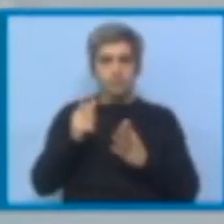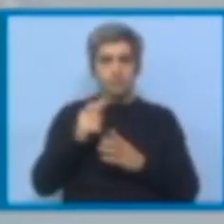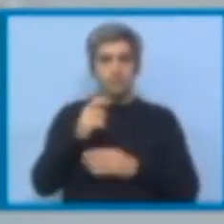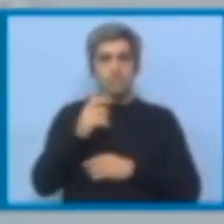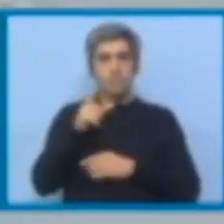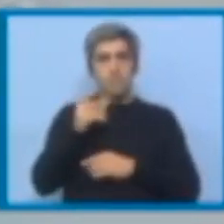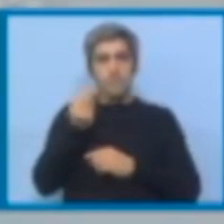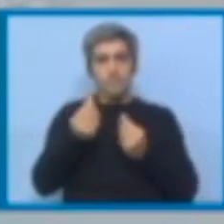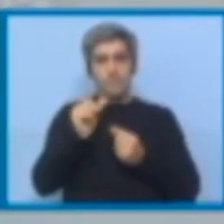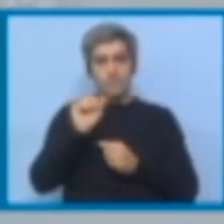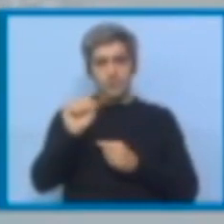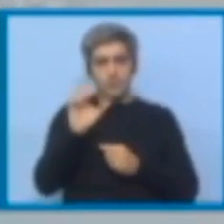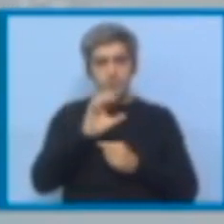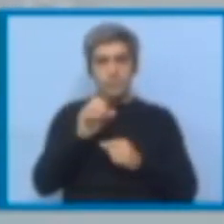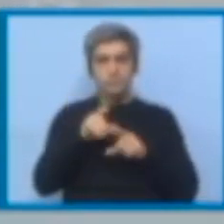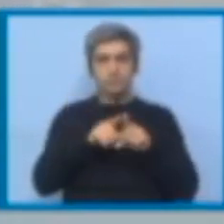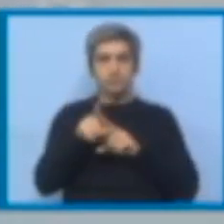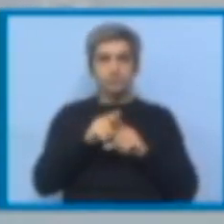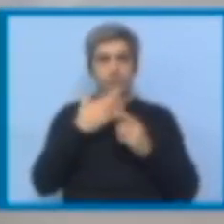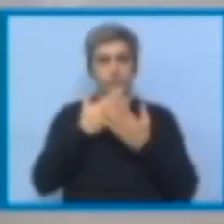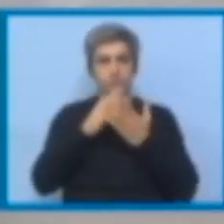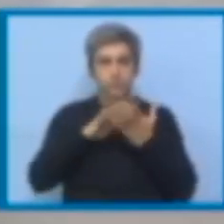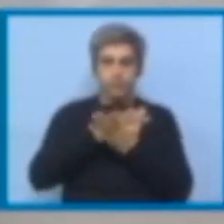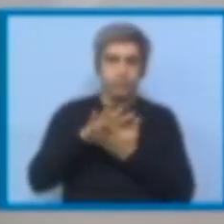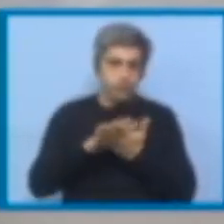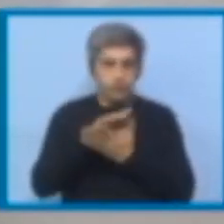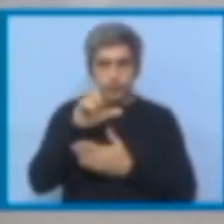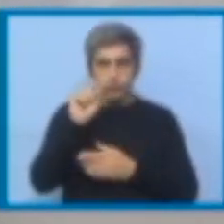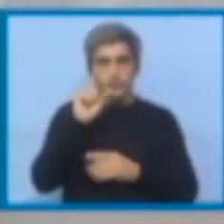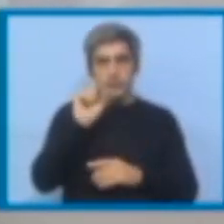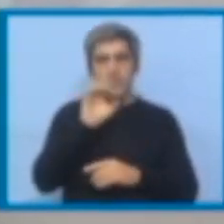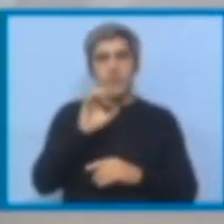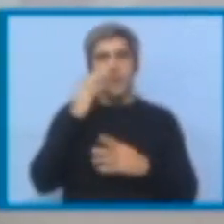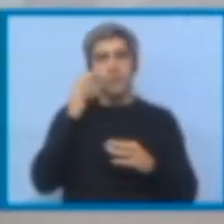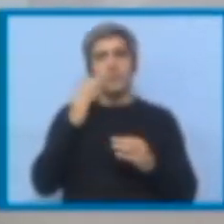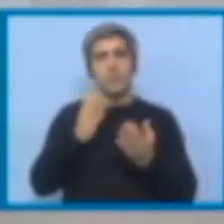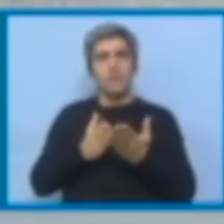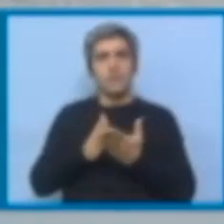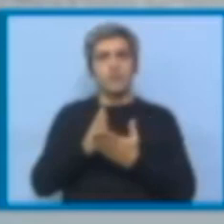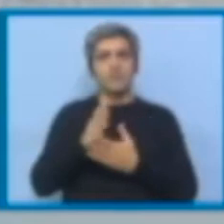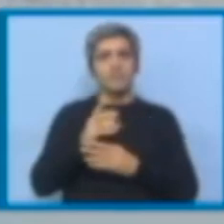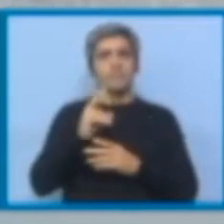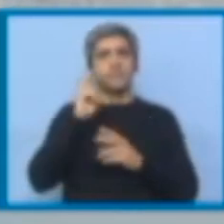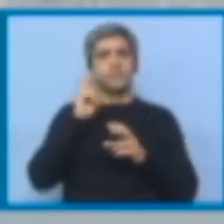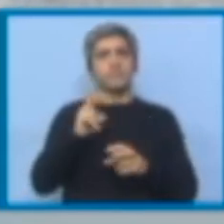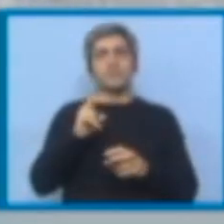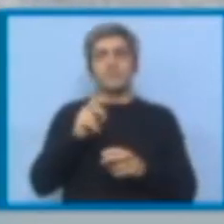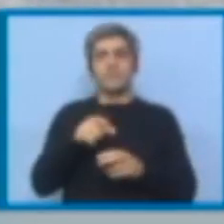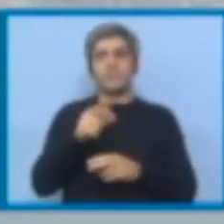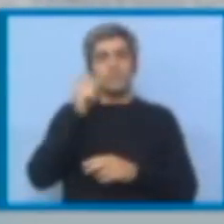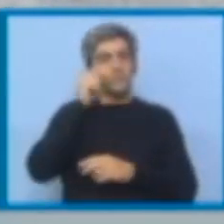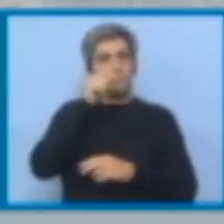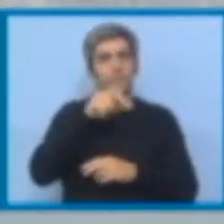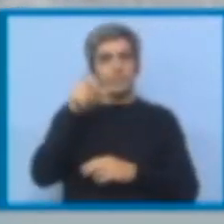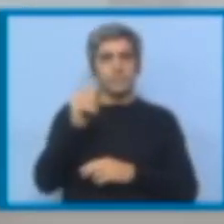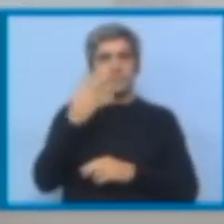com o seu estilo e com a sua forma de fazer política baralhar também um bocadinho as formas de como olhávamos estes homens. Sim, nós